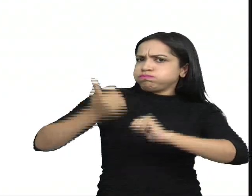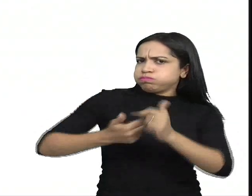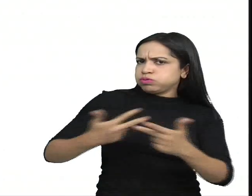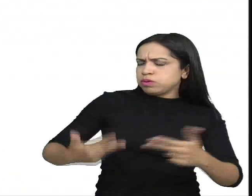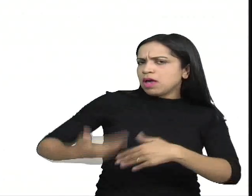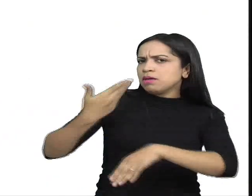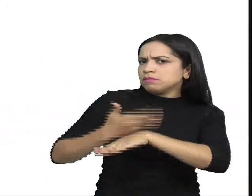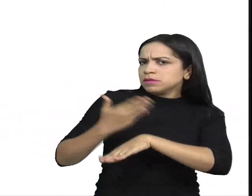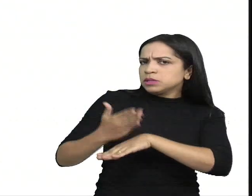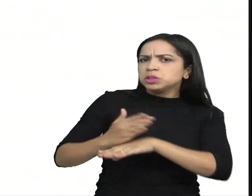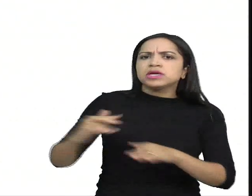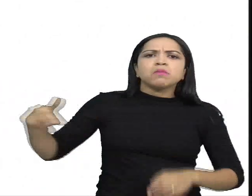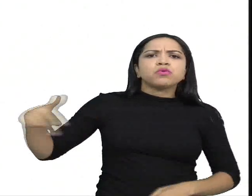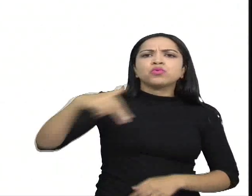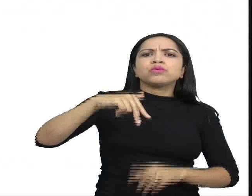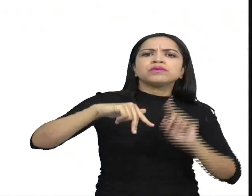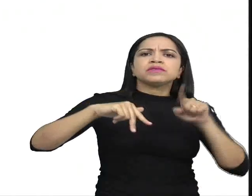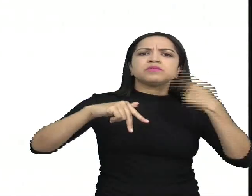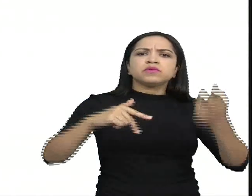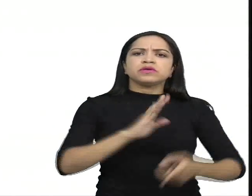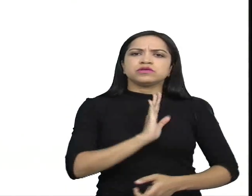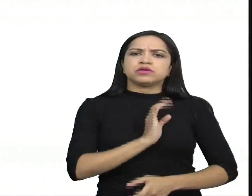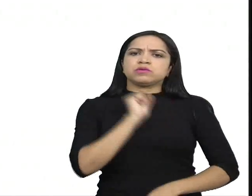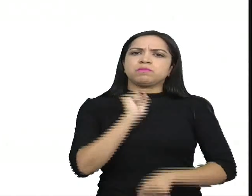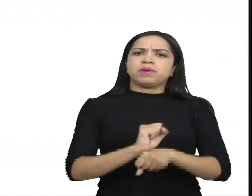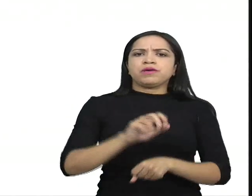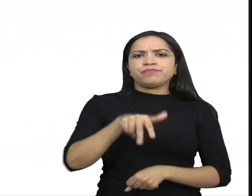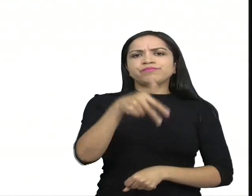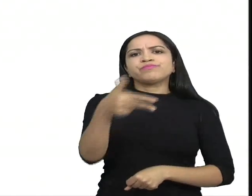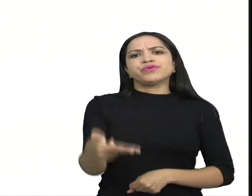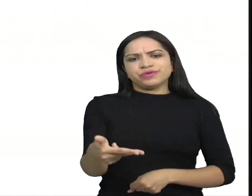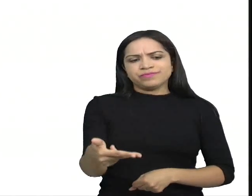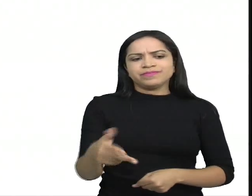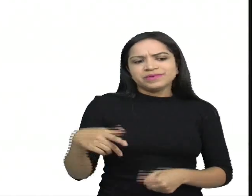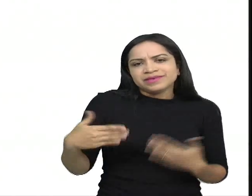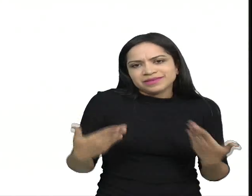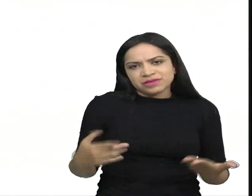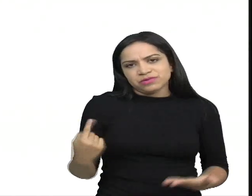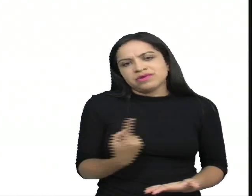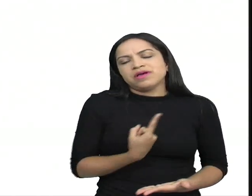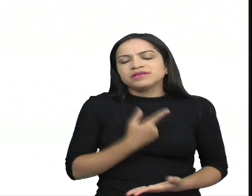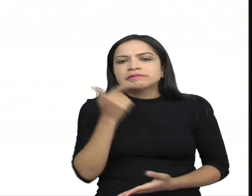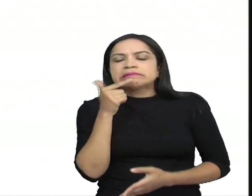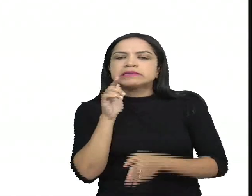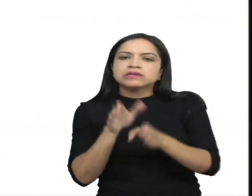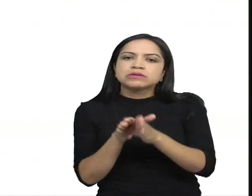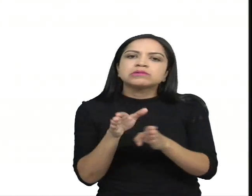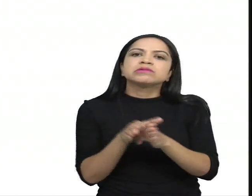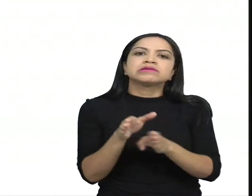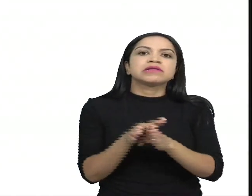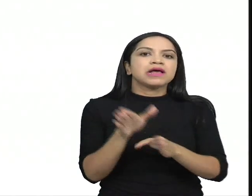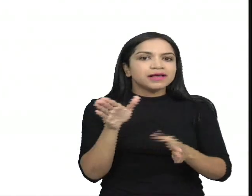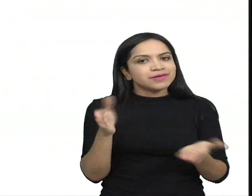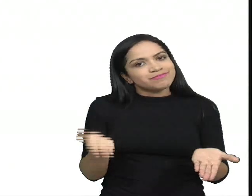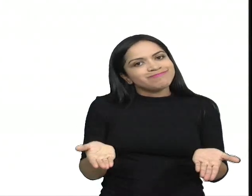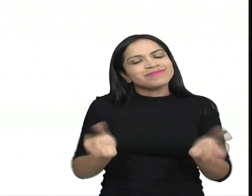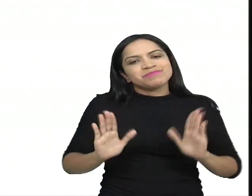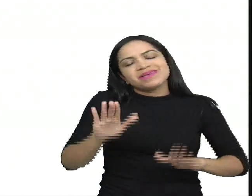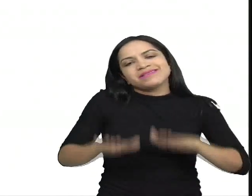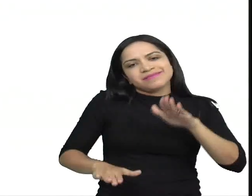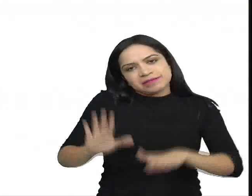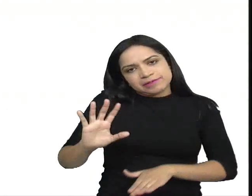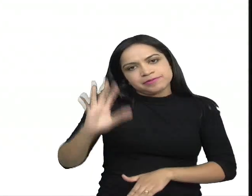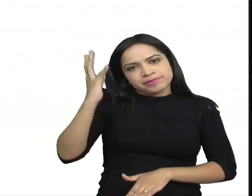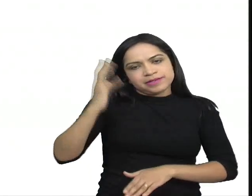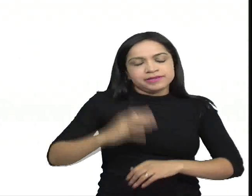esses fatores que a gente não consegue dar, a gente consegue ajudar, mas não mudar muito. Os sintomas